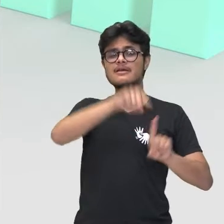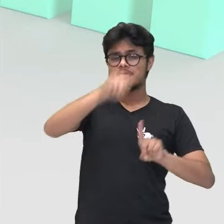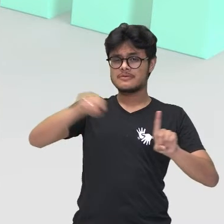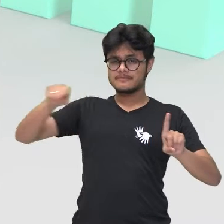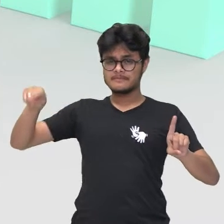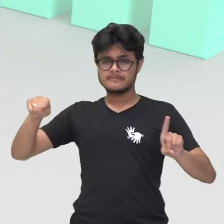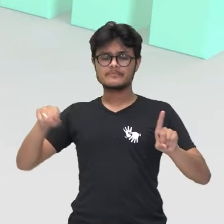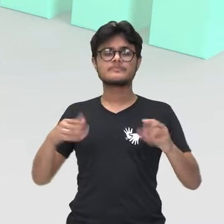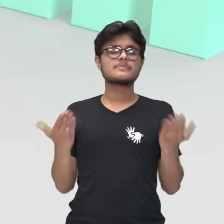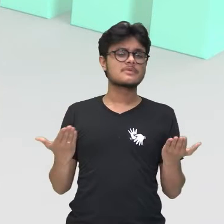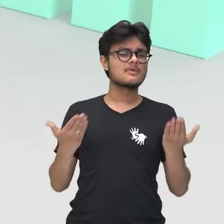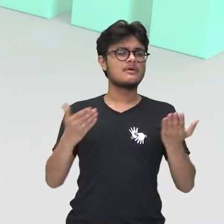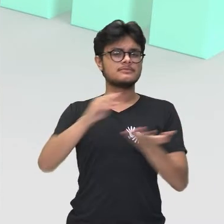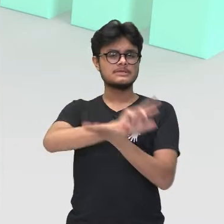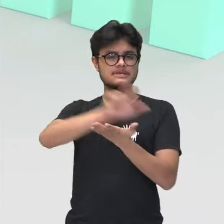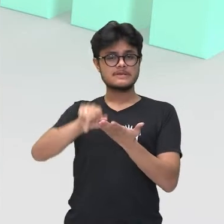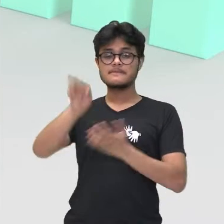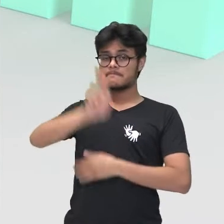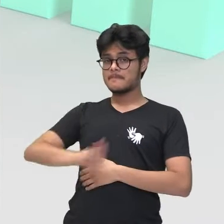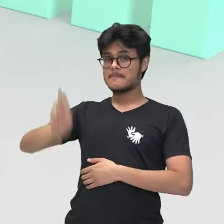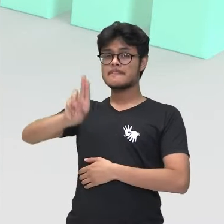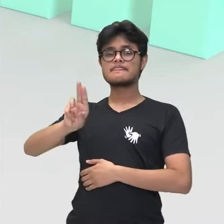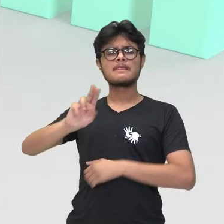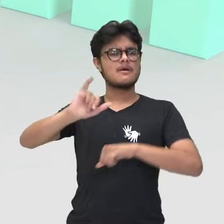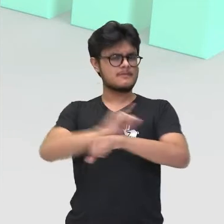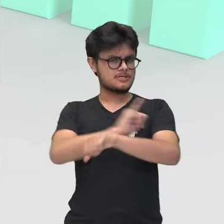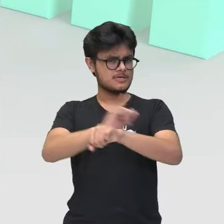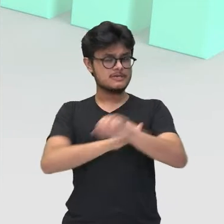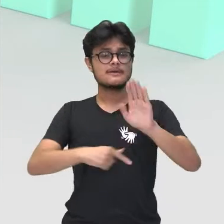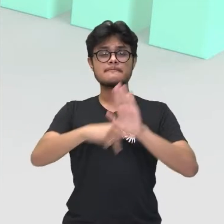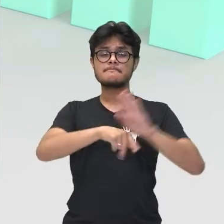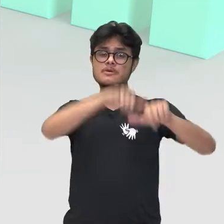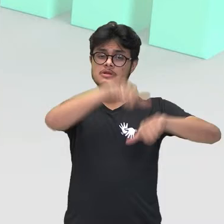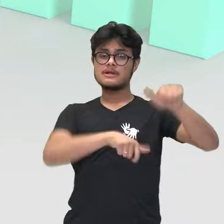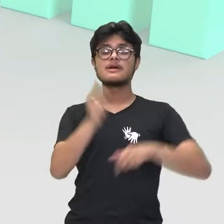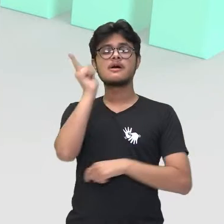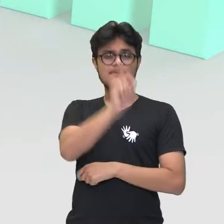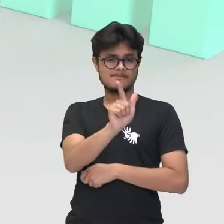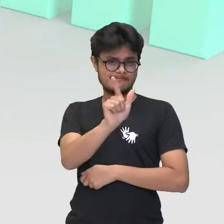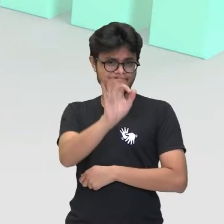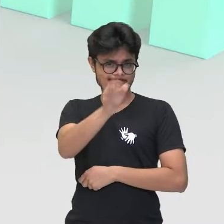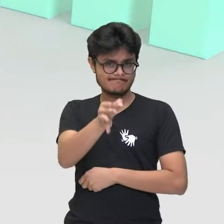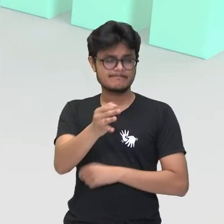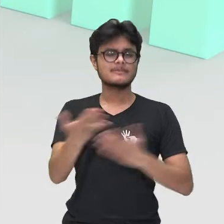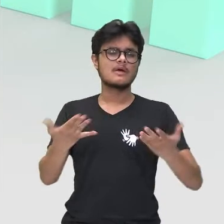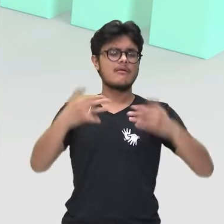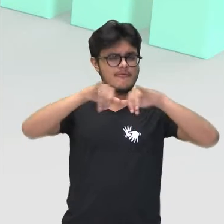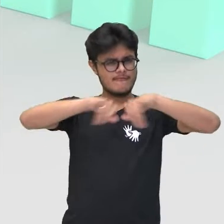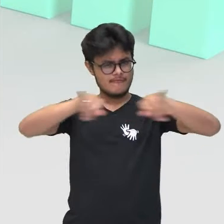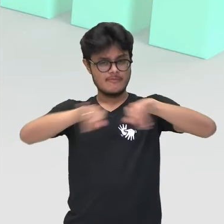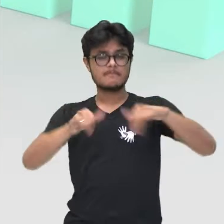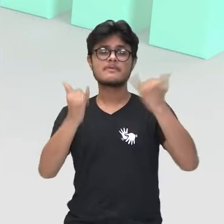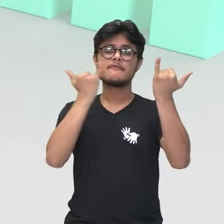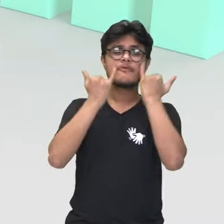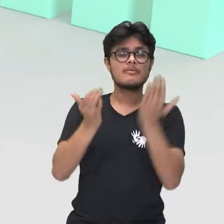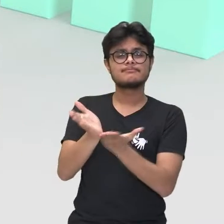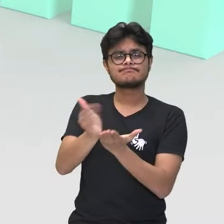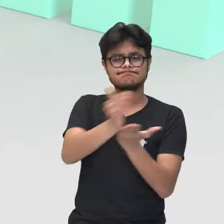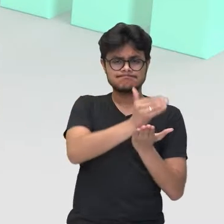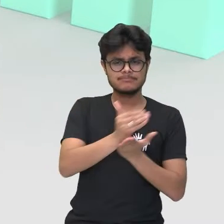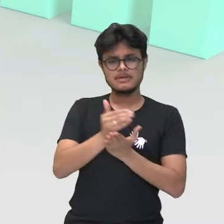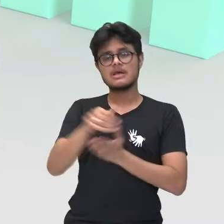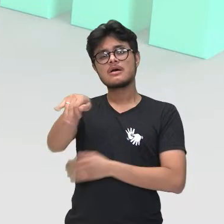gráficos, eles são recursos importantes, né, que a gente utiliza aí para comunicar dados coletados em